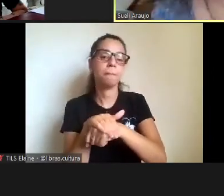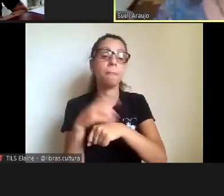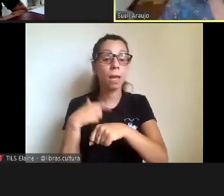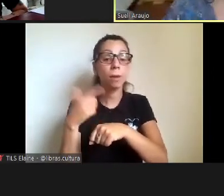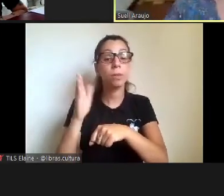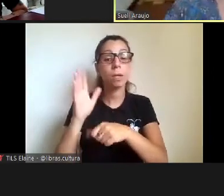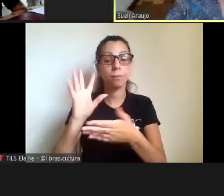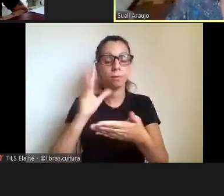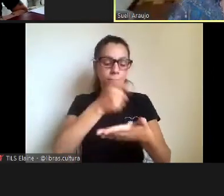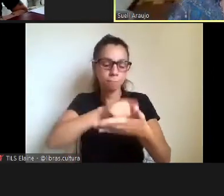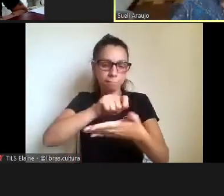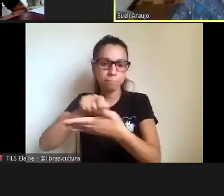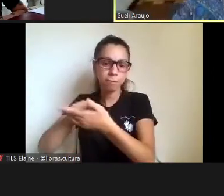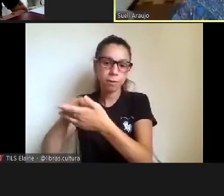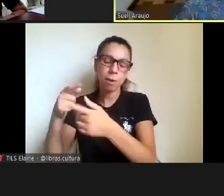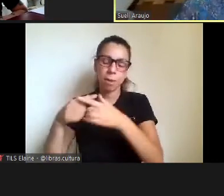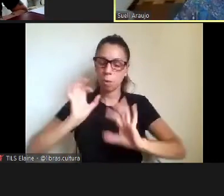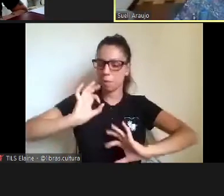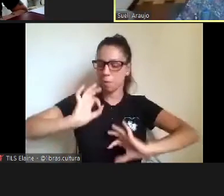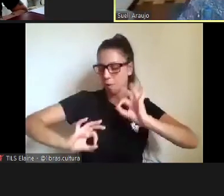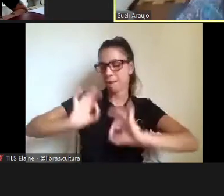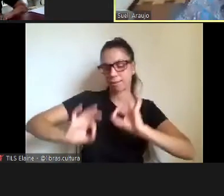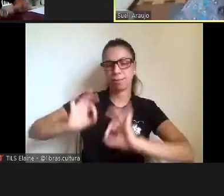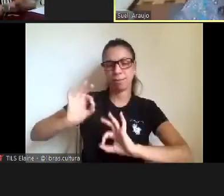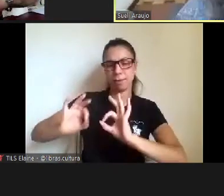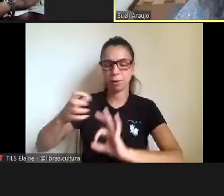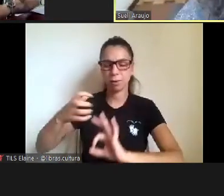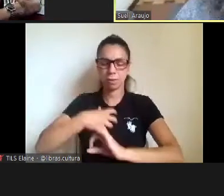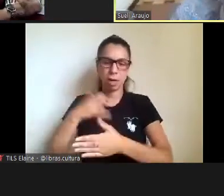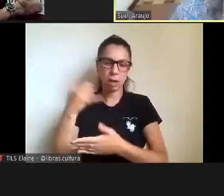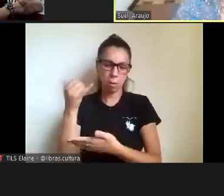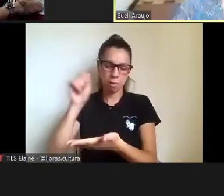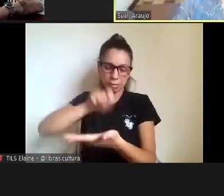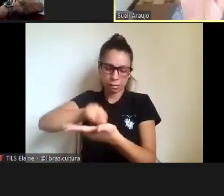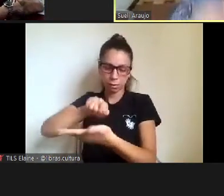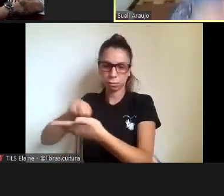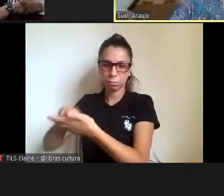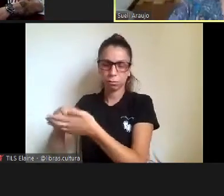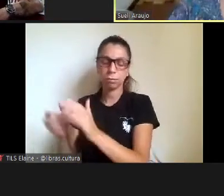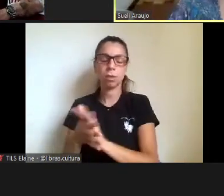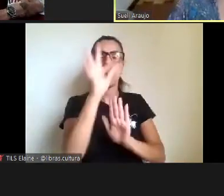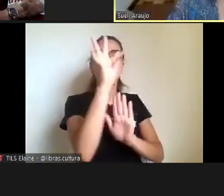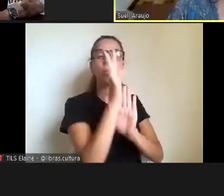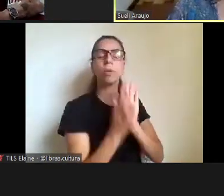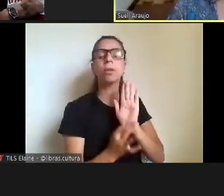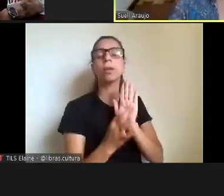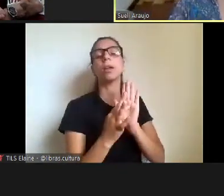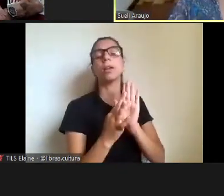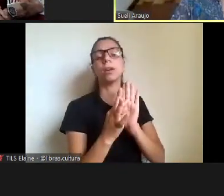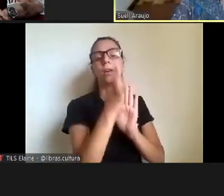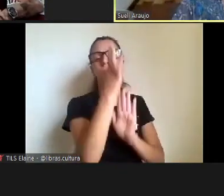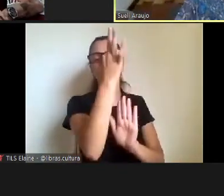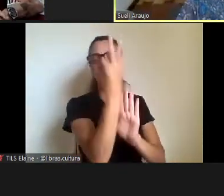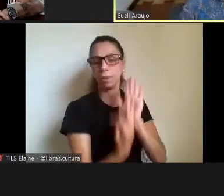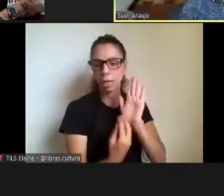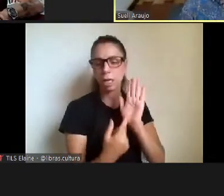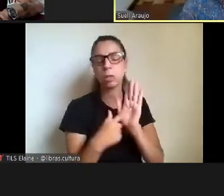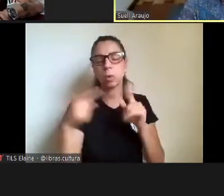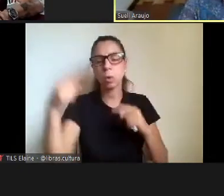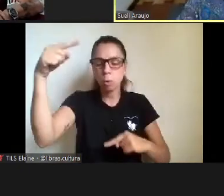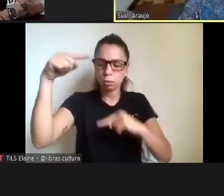anotações escritas porque eu me organizo melhor dessa forma. Então, é um texto bem curtinho, espero